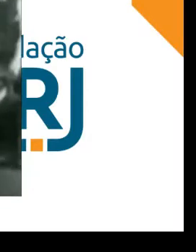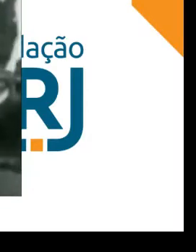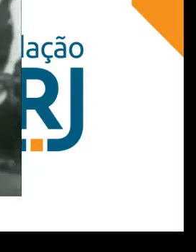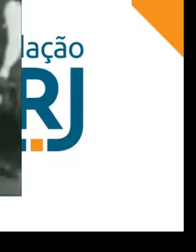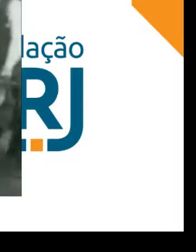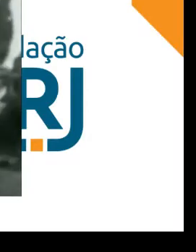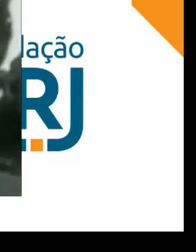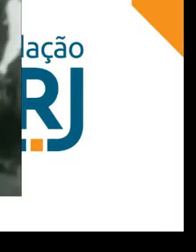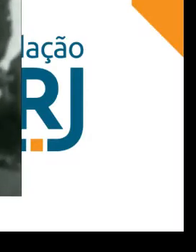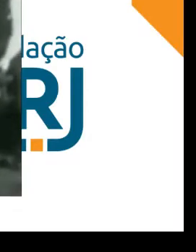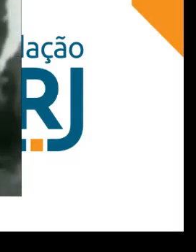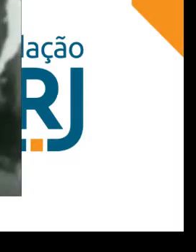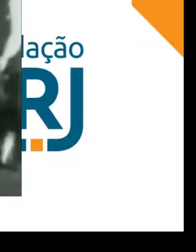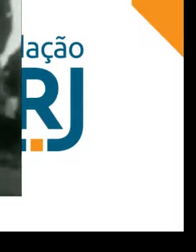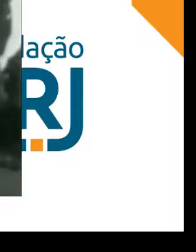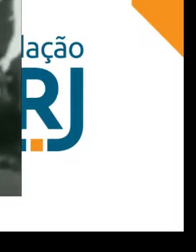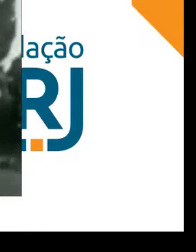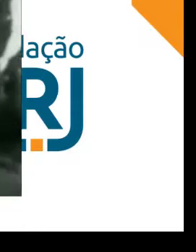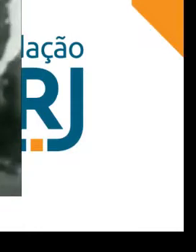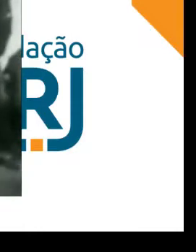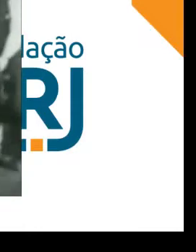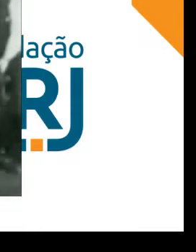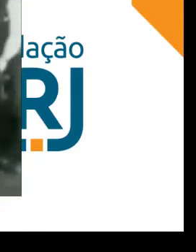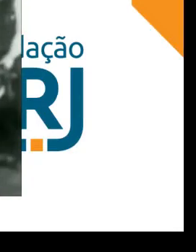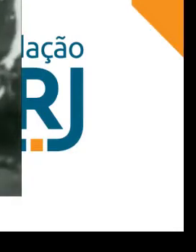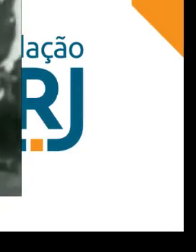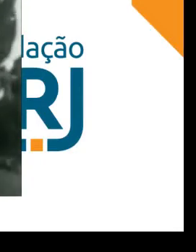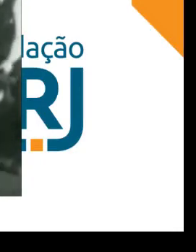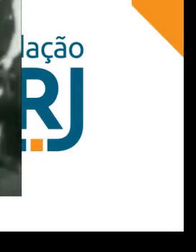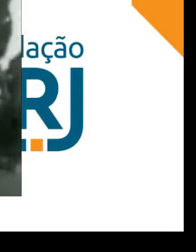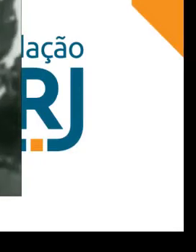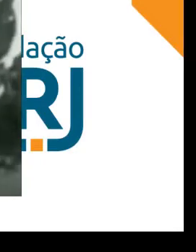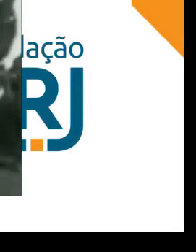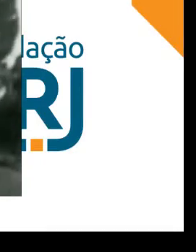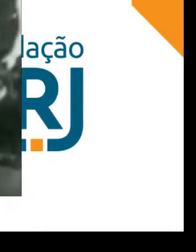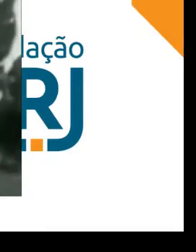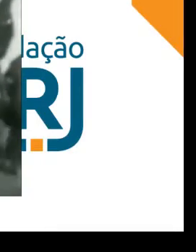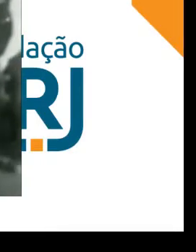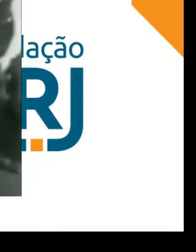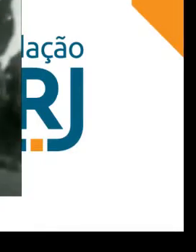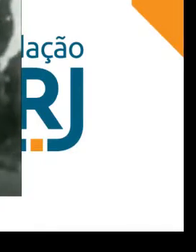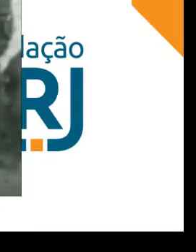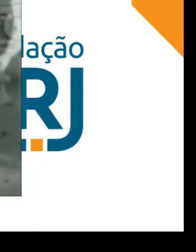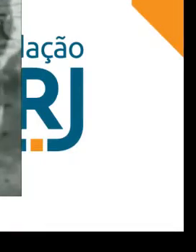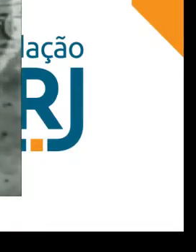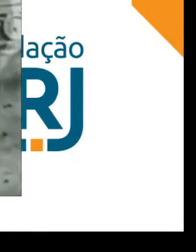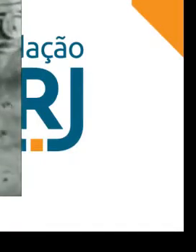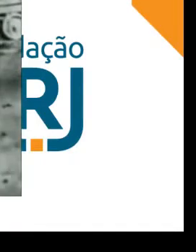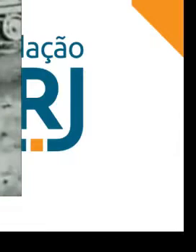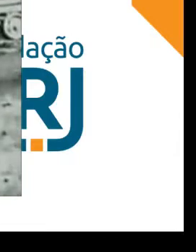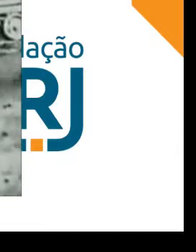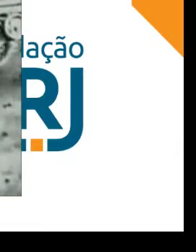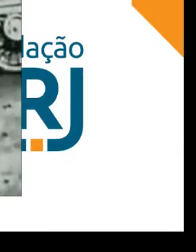À medida que a era do vapor dava lugar à eletricidade e ao petróleo, a natureza do trabalho a fazer ia mudando também. Milhares